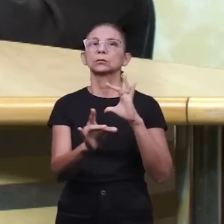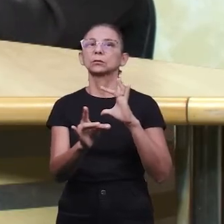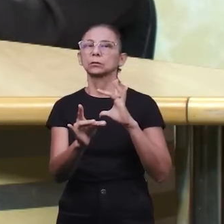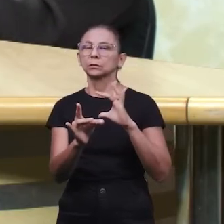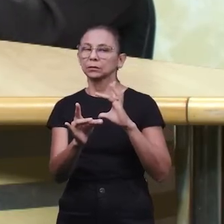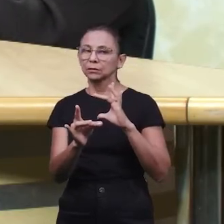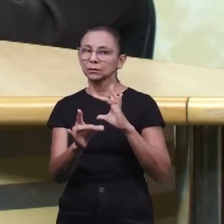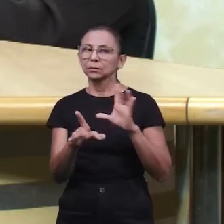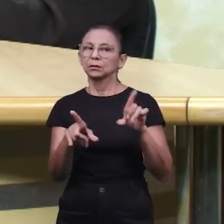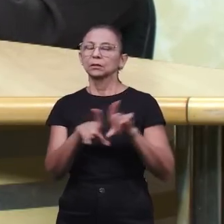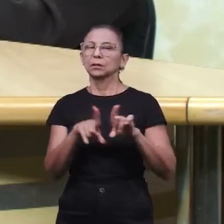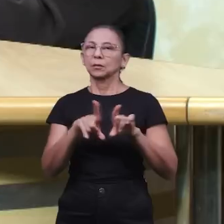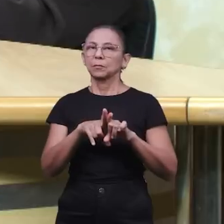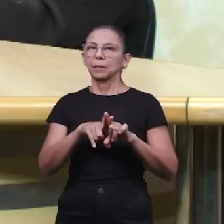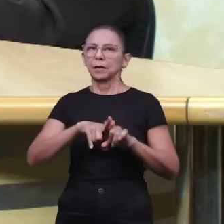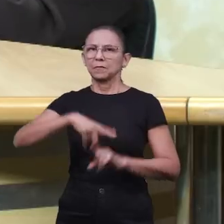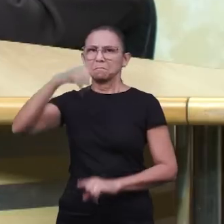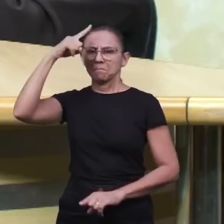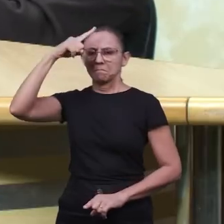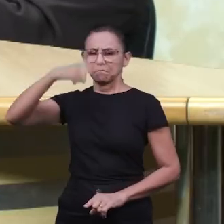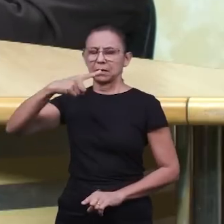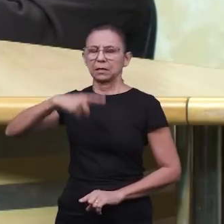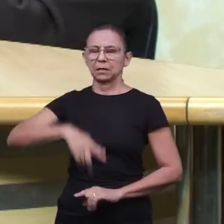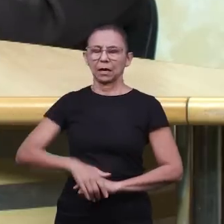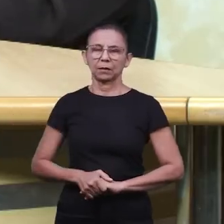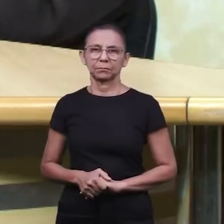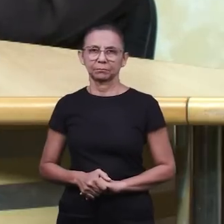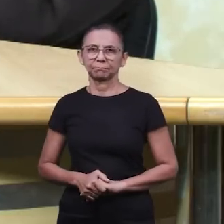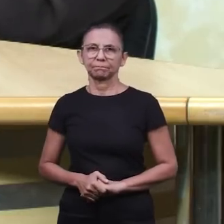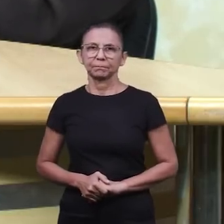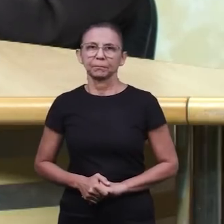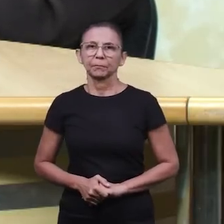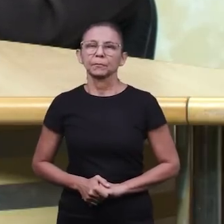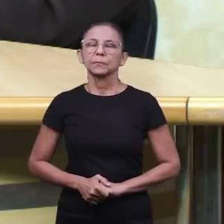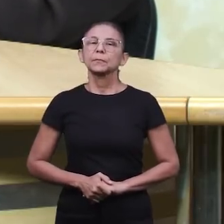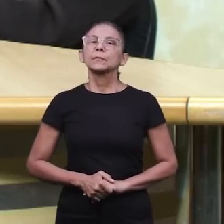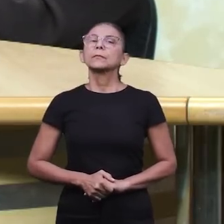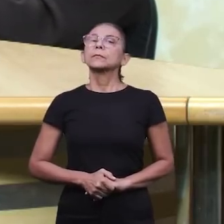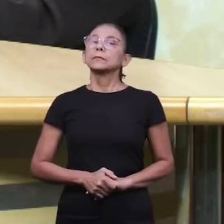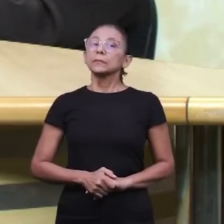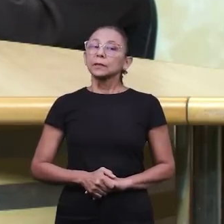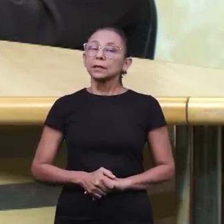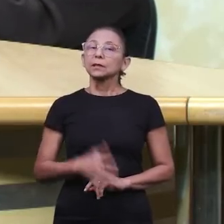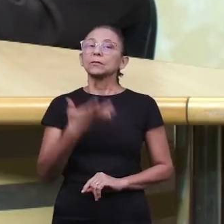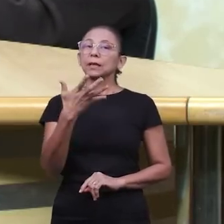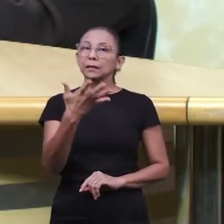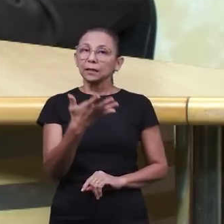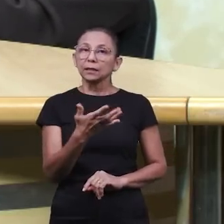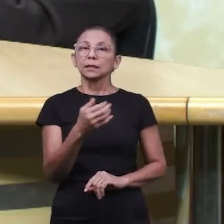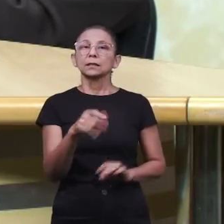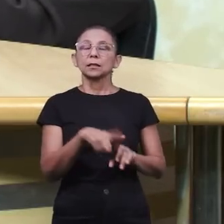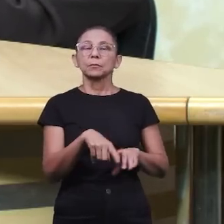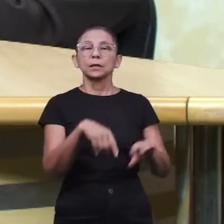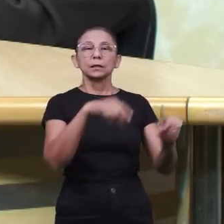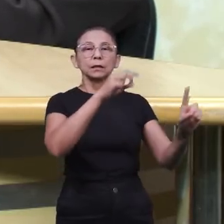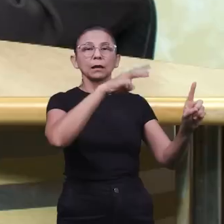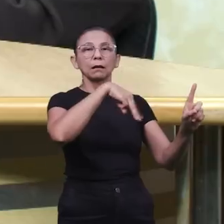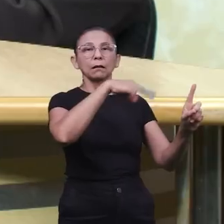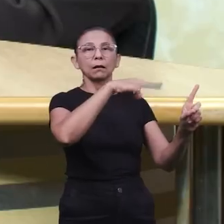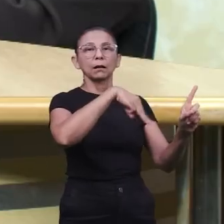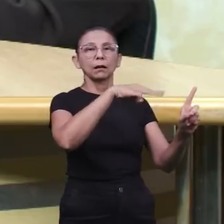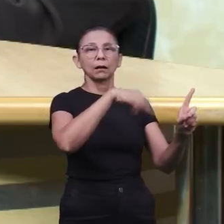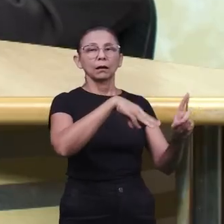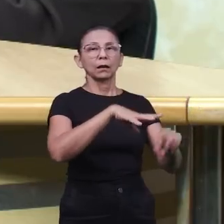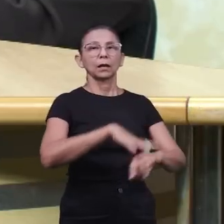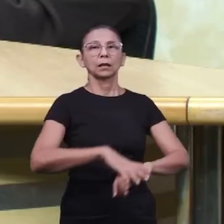adoração, não é? E toda a banda de música vai anunciar adoração ao